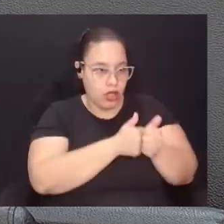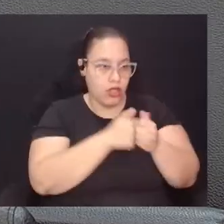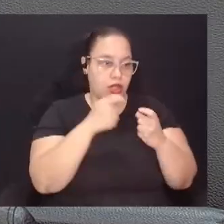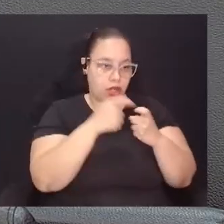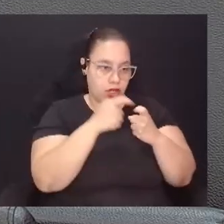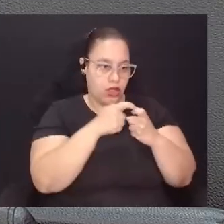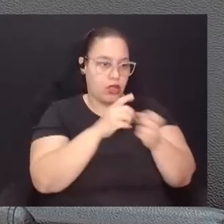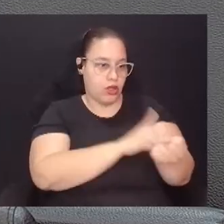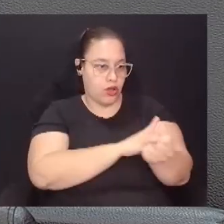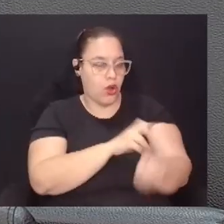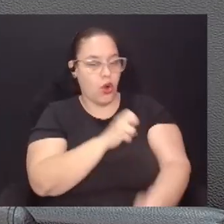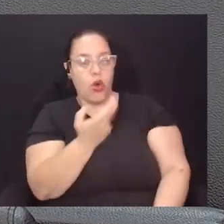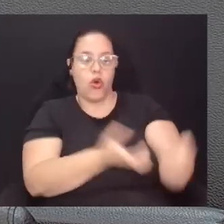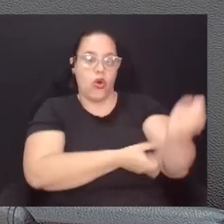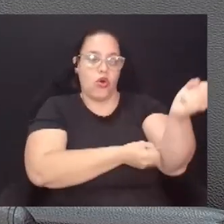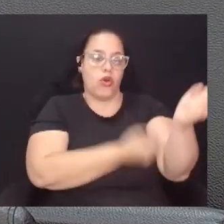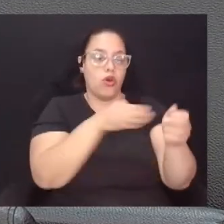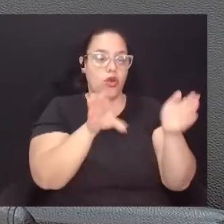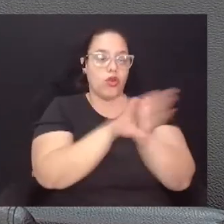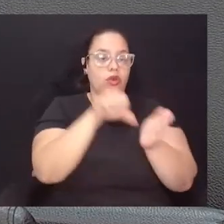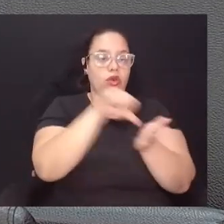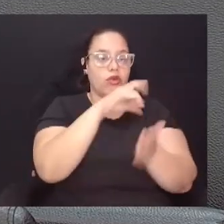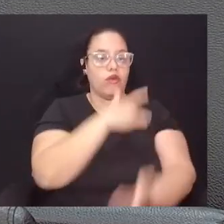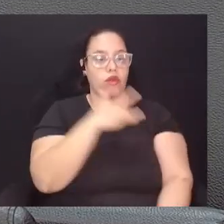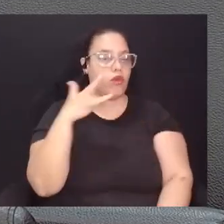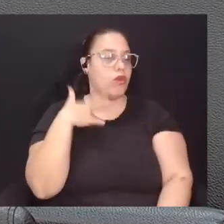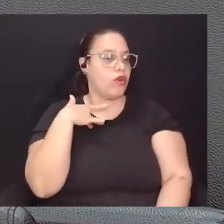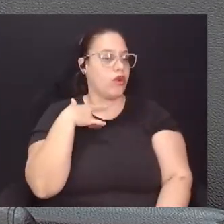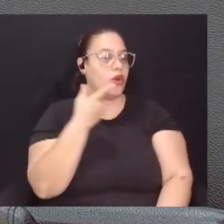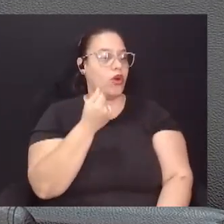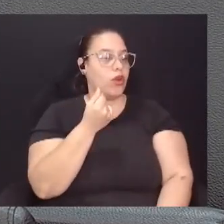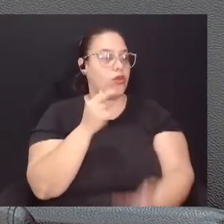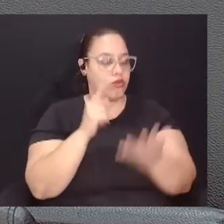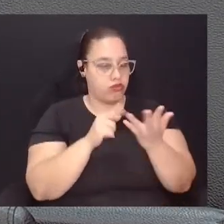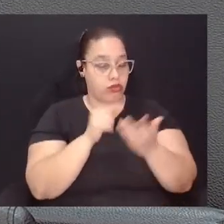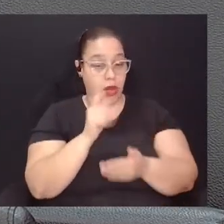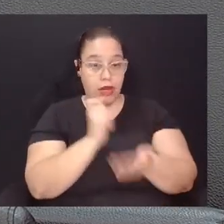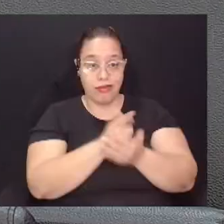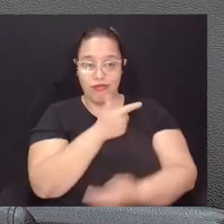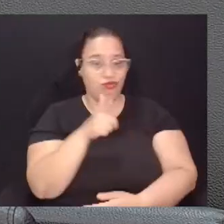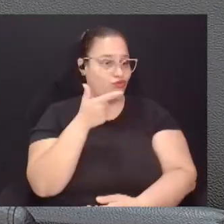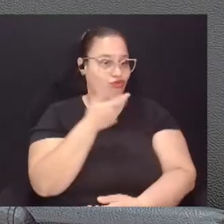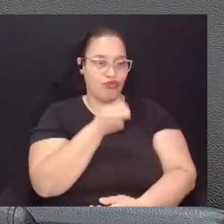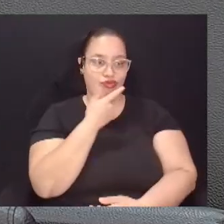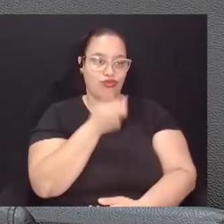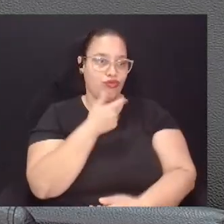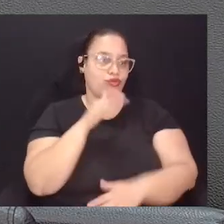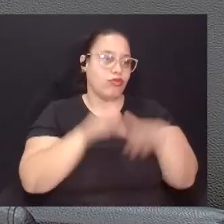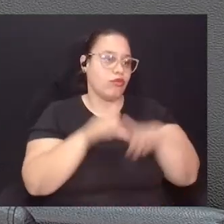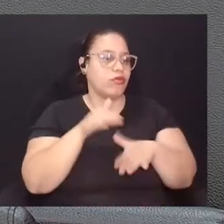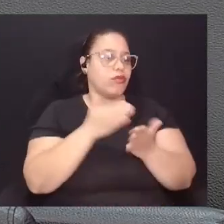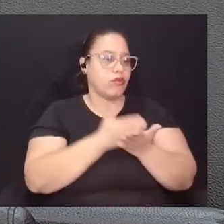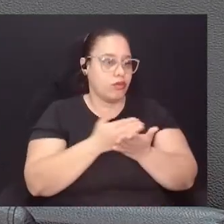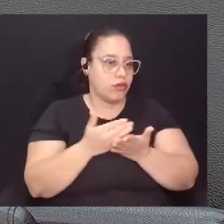com relação a diabetes ou pressão alta, chega no posto de saúde, né, ali com o dinheiro contado já, não tem o medicamento. Muitas